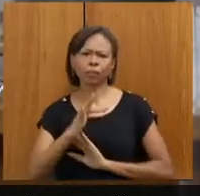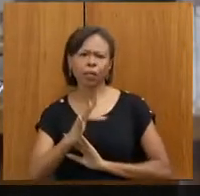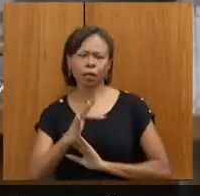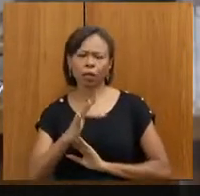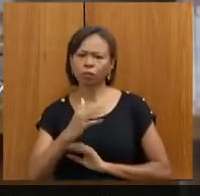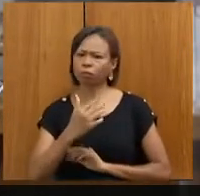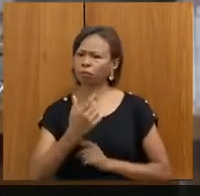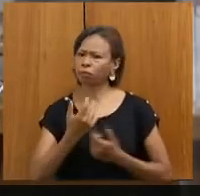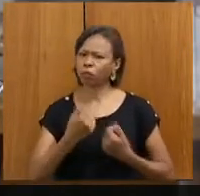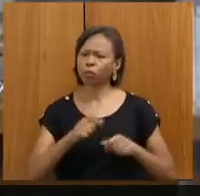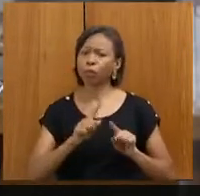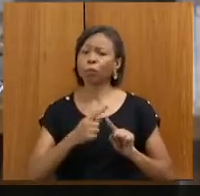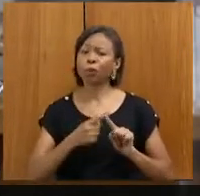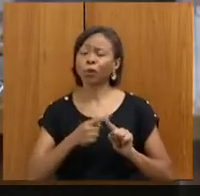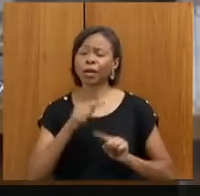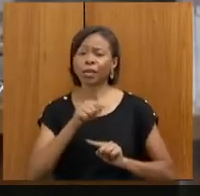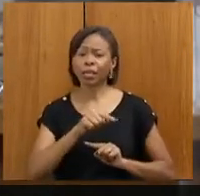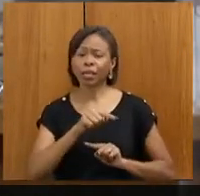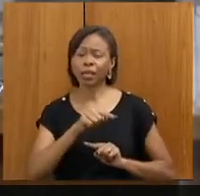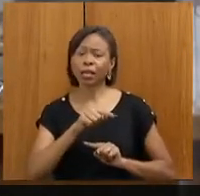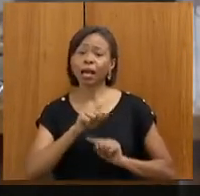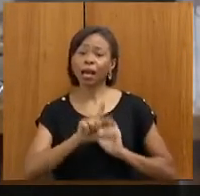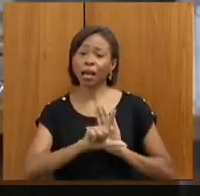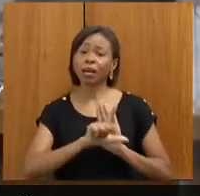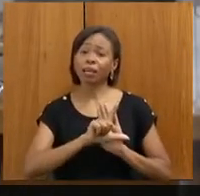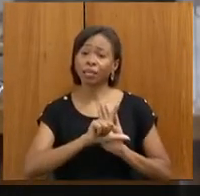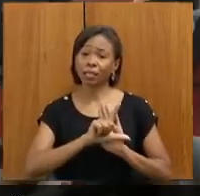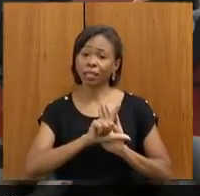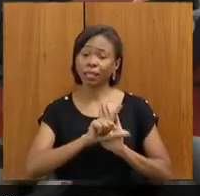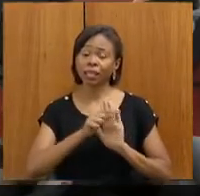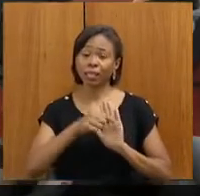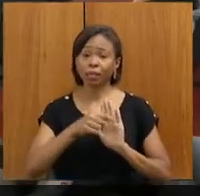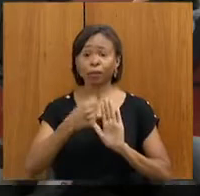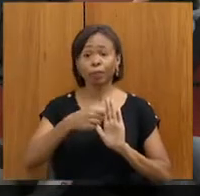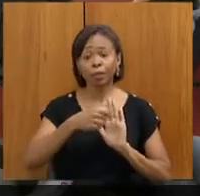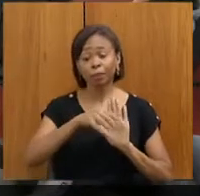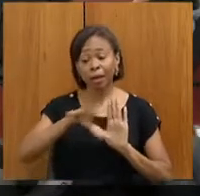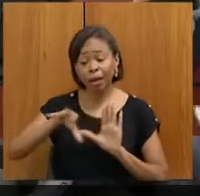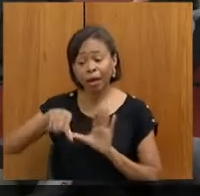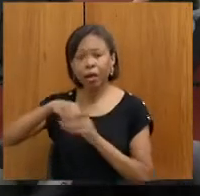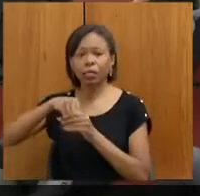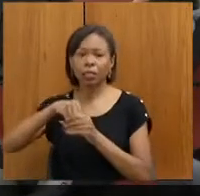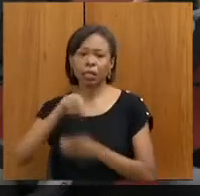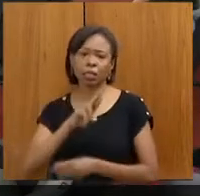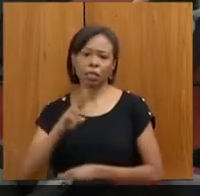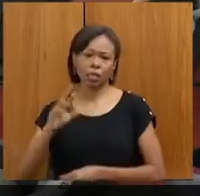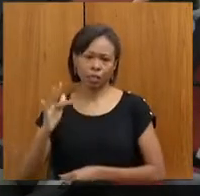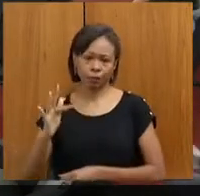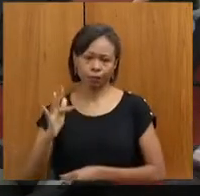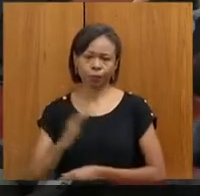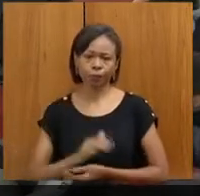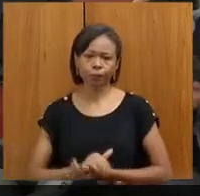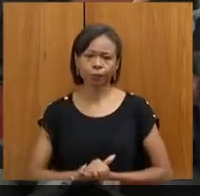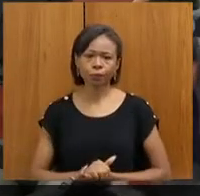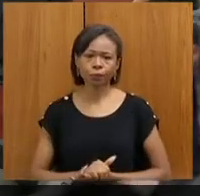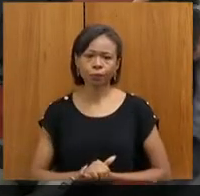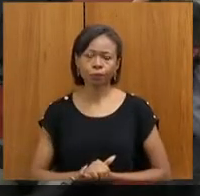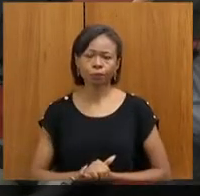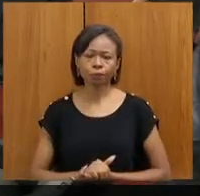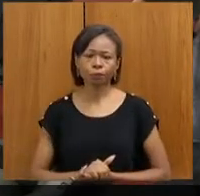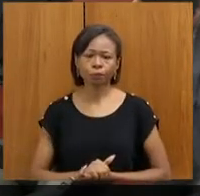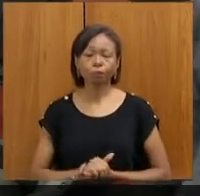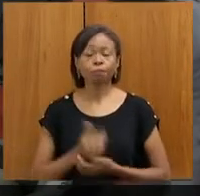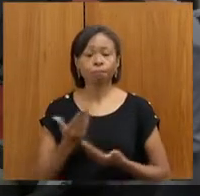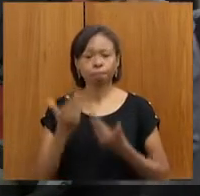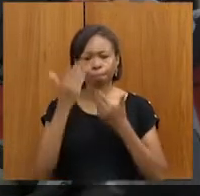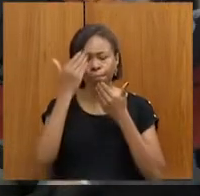necessário a lei para aderir ao regime de recuperação fiscal próximo bom Presidente demais deputados